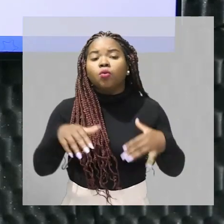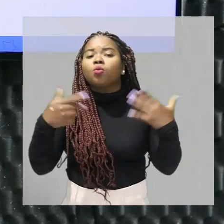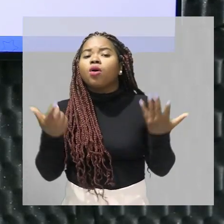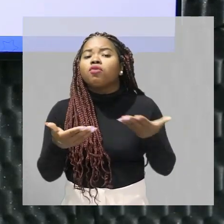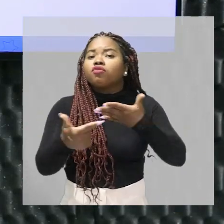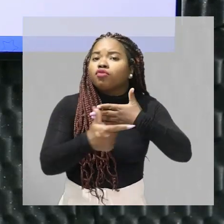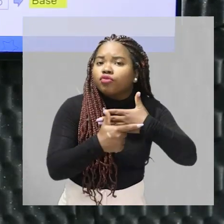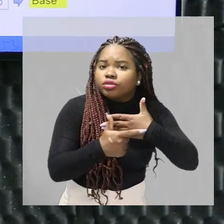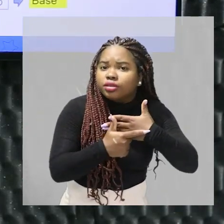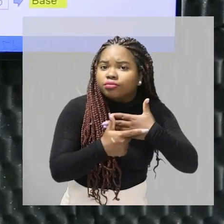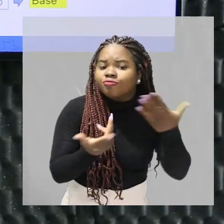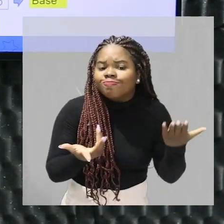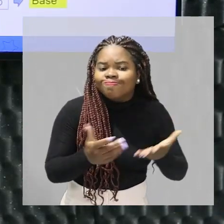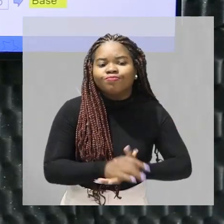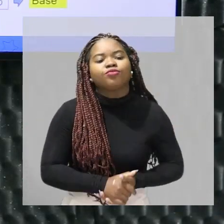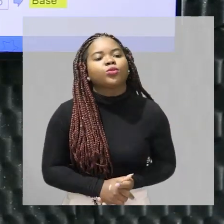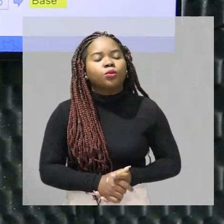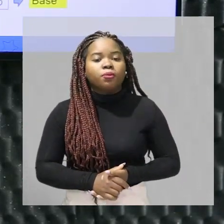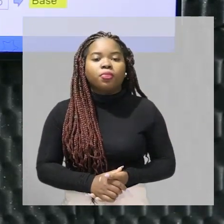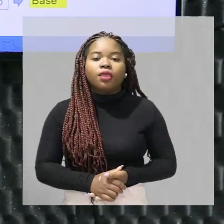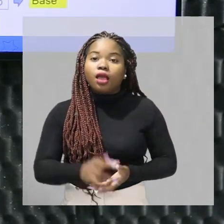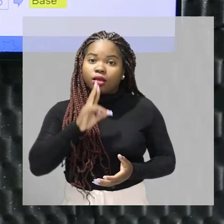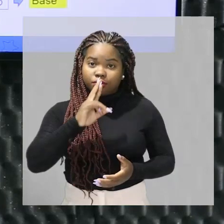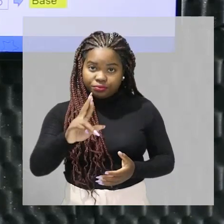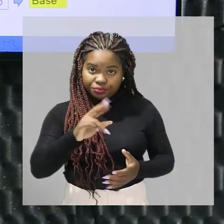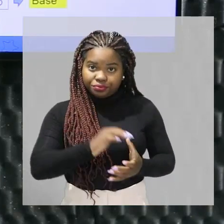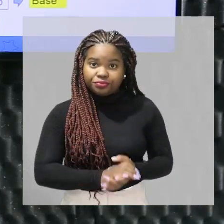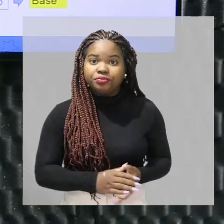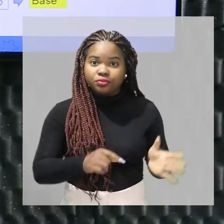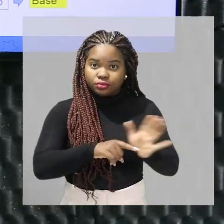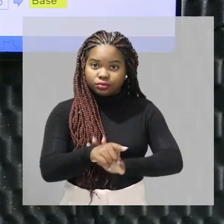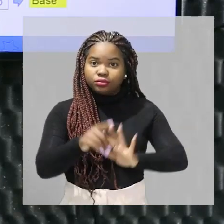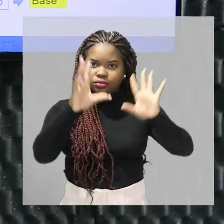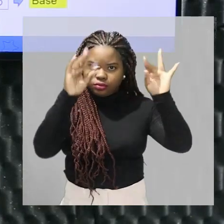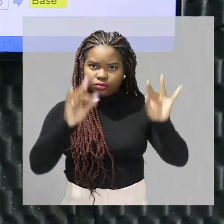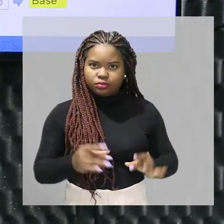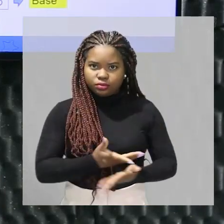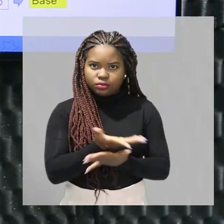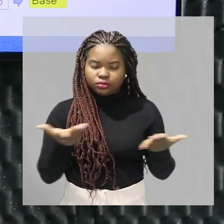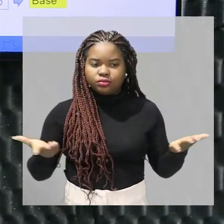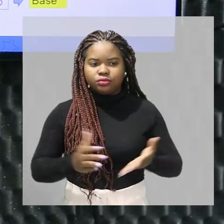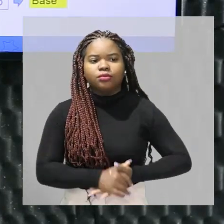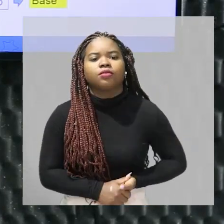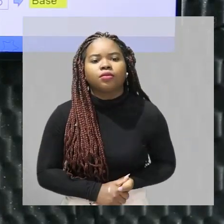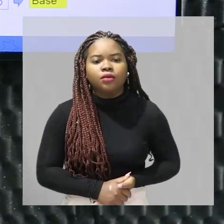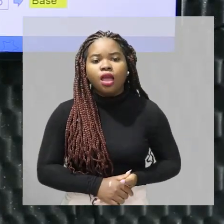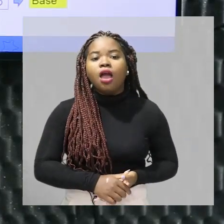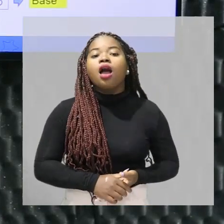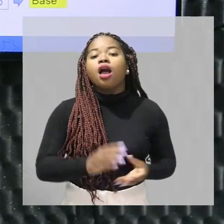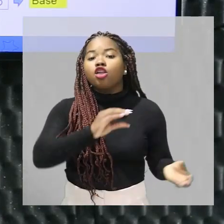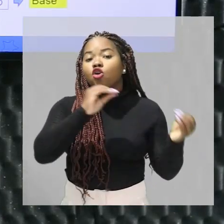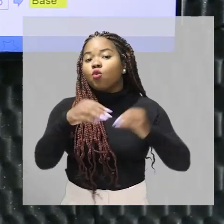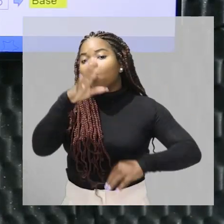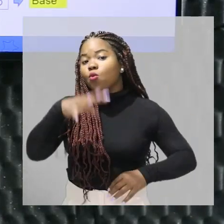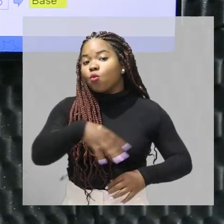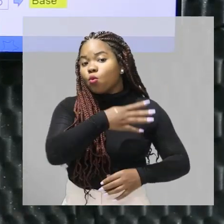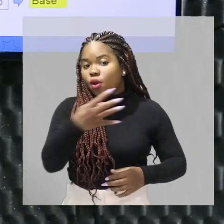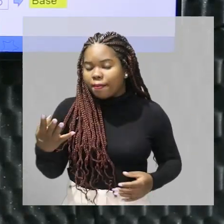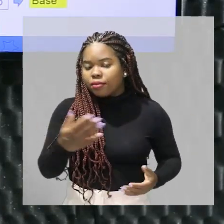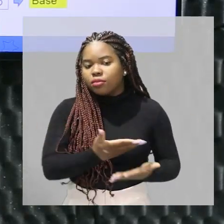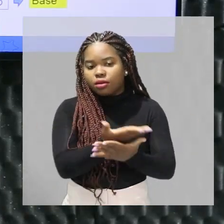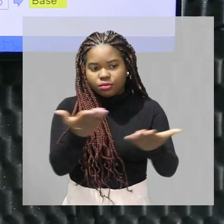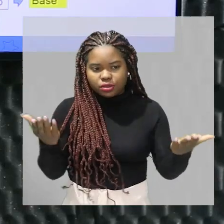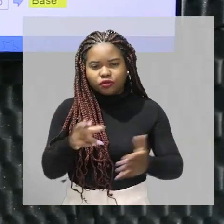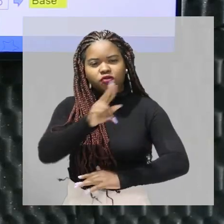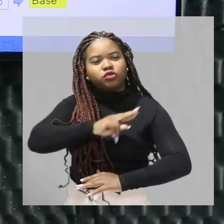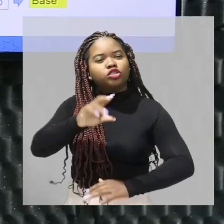funções inorgânicas, ok? Então, vamos lá. Eu peguei a tabela, né, onde eu